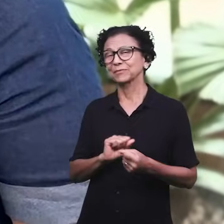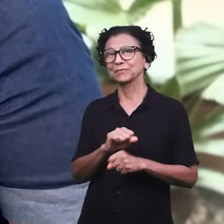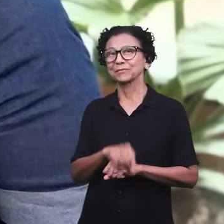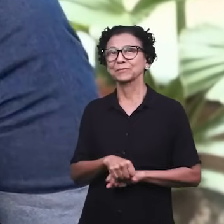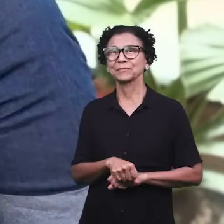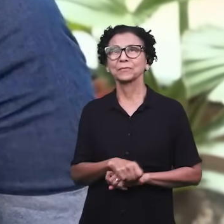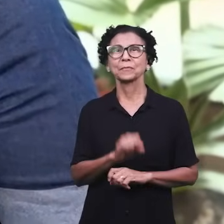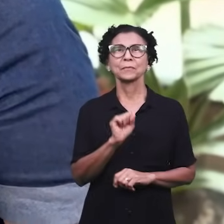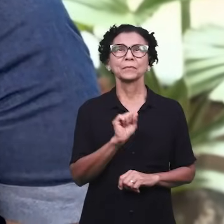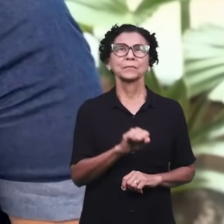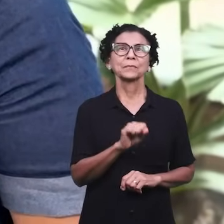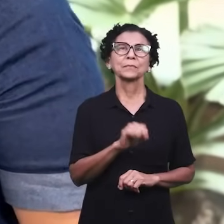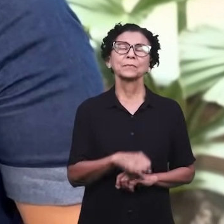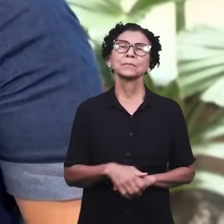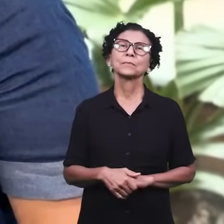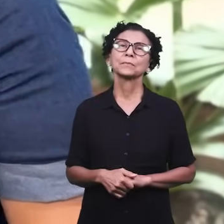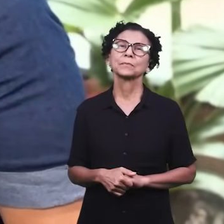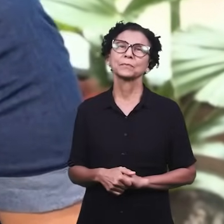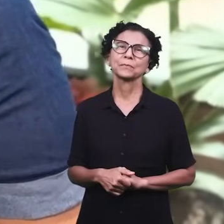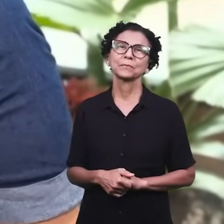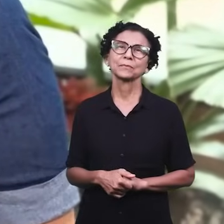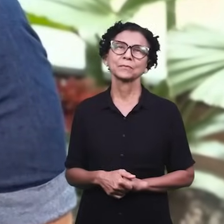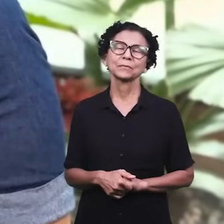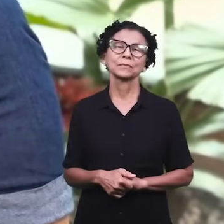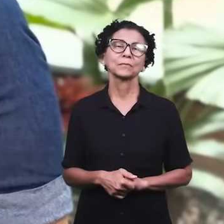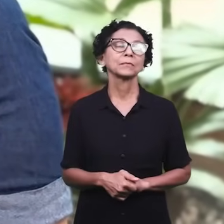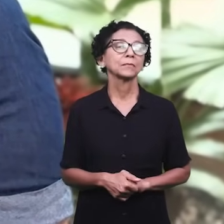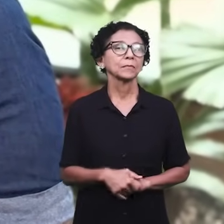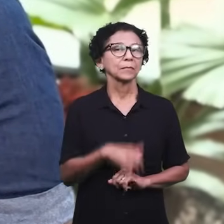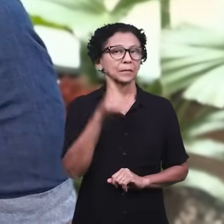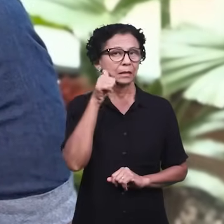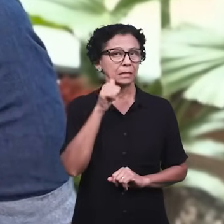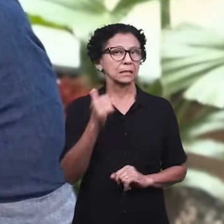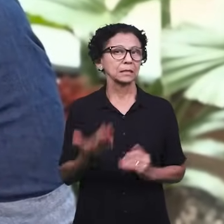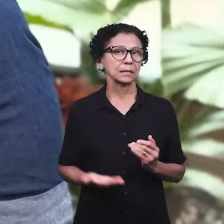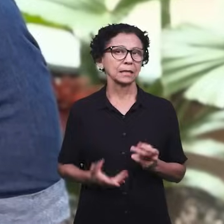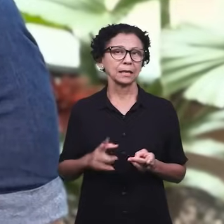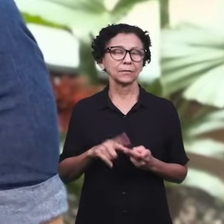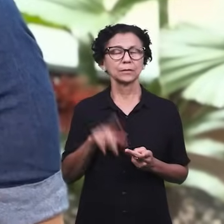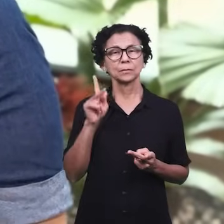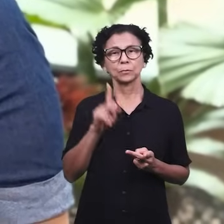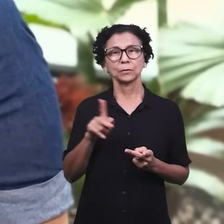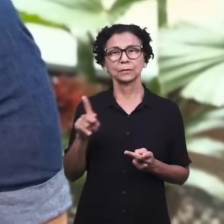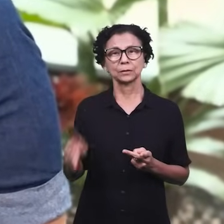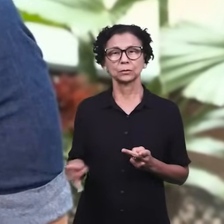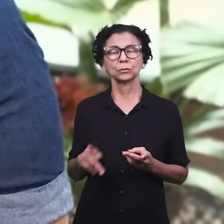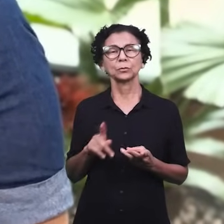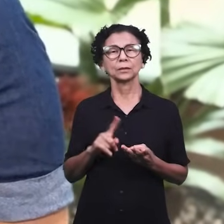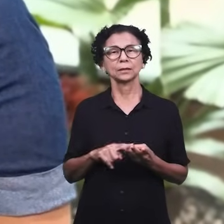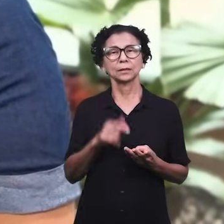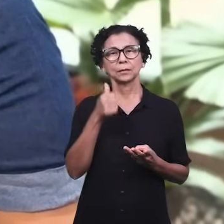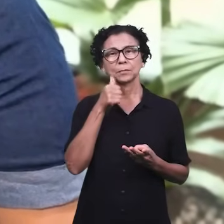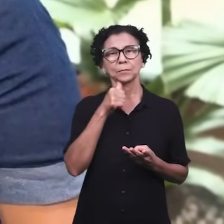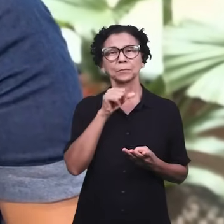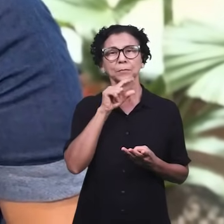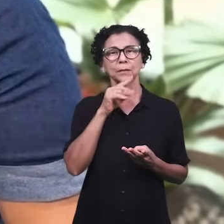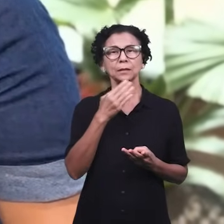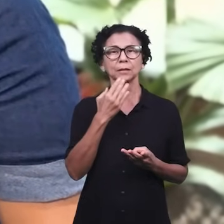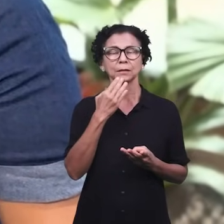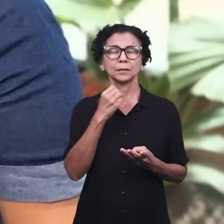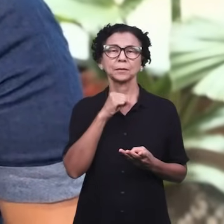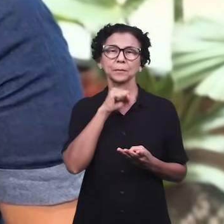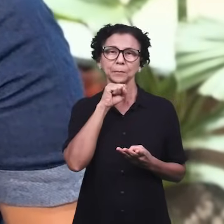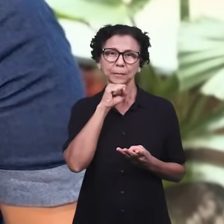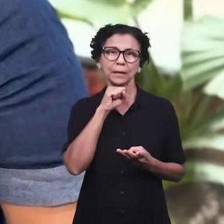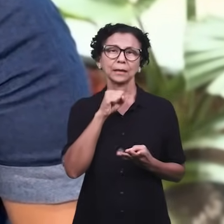o seminário que está ocorrendo para as senhoras, professoras e pais, né? O seminário foi